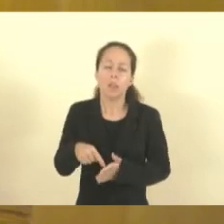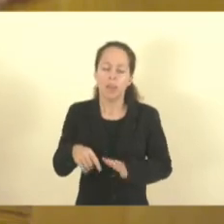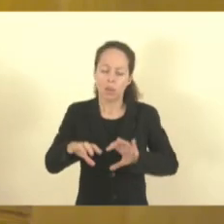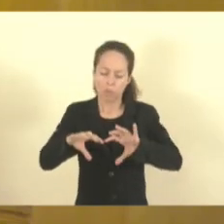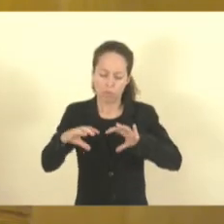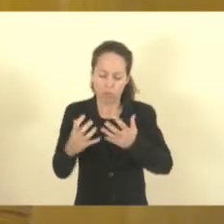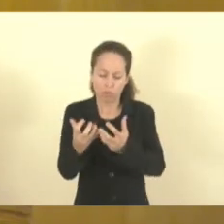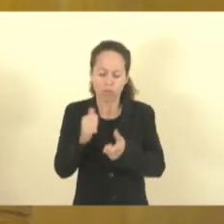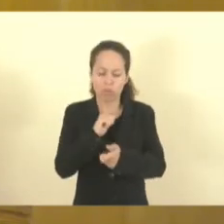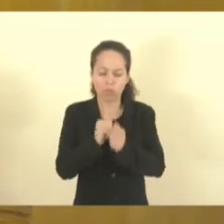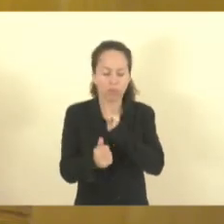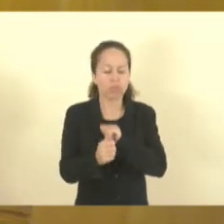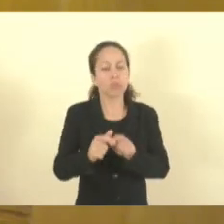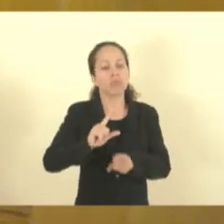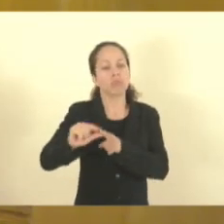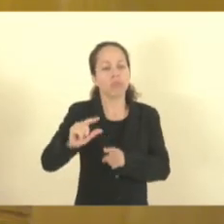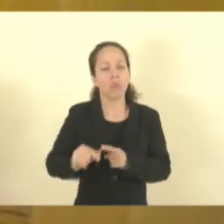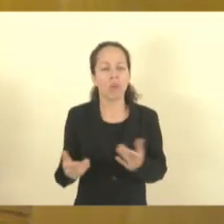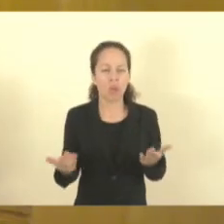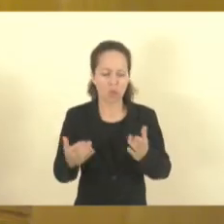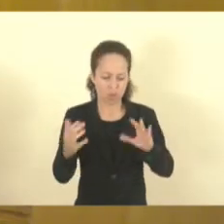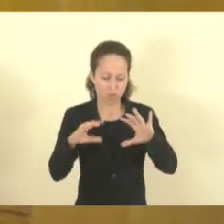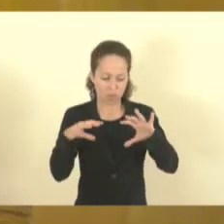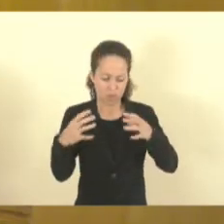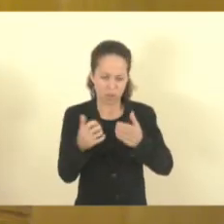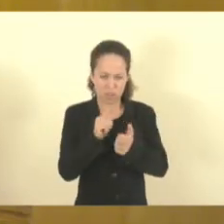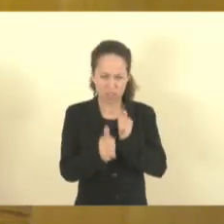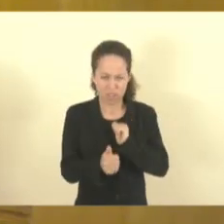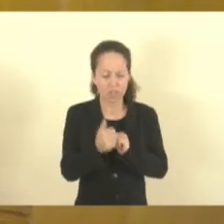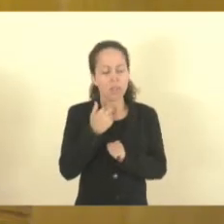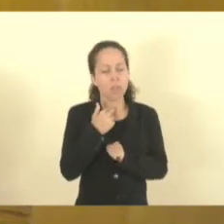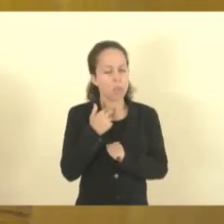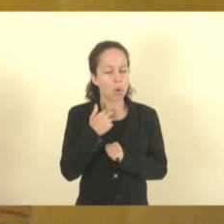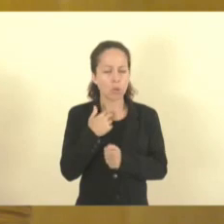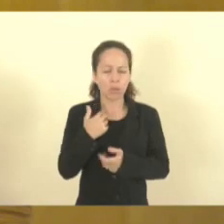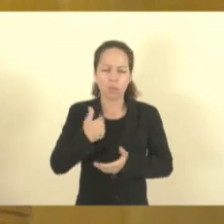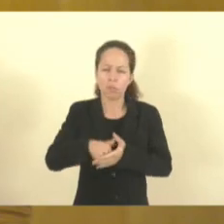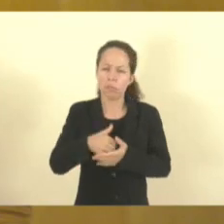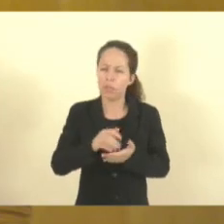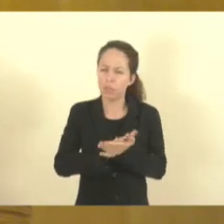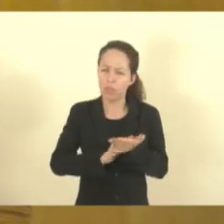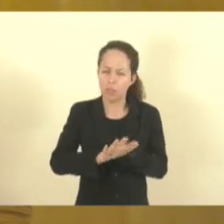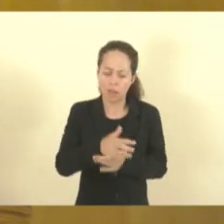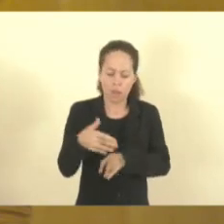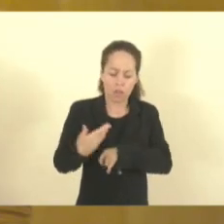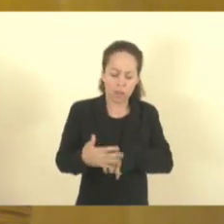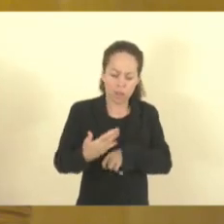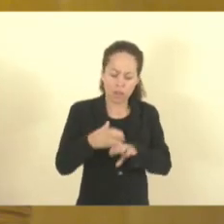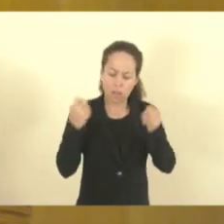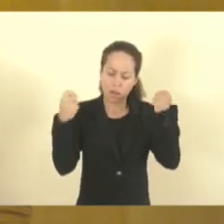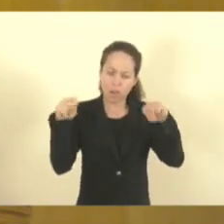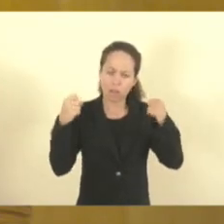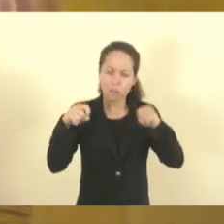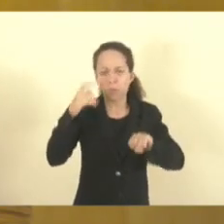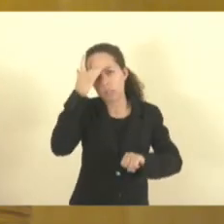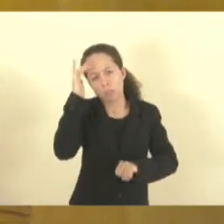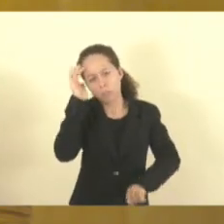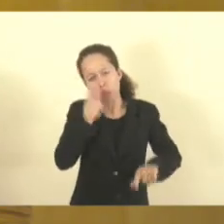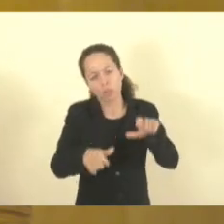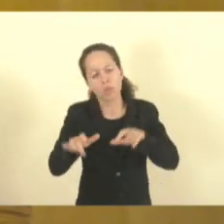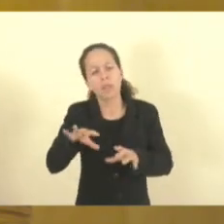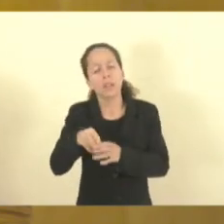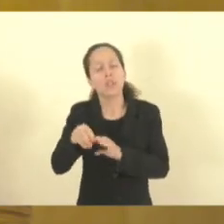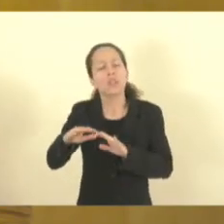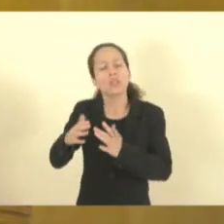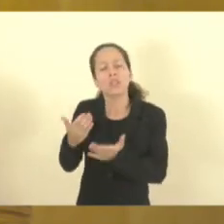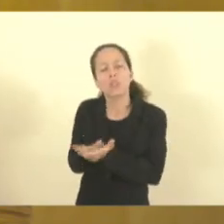E hoje nós vemos o estádio sem poder praticar as suas atividades, que é o treinamento de seus atletas, das escolinhas,